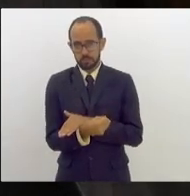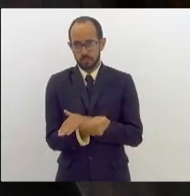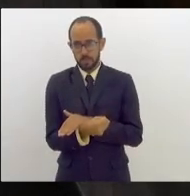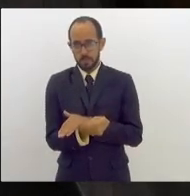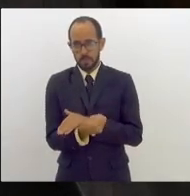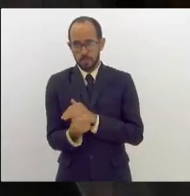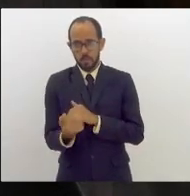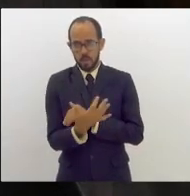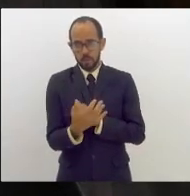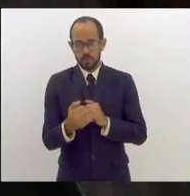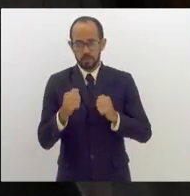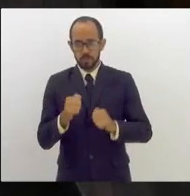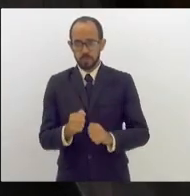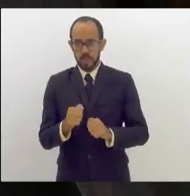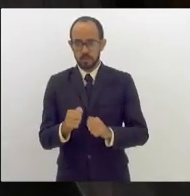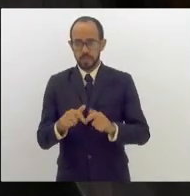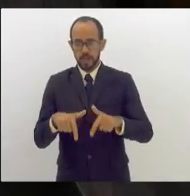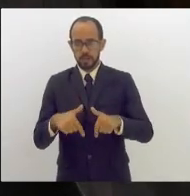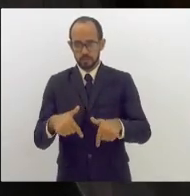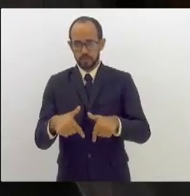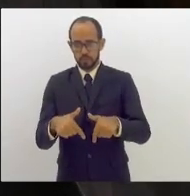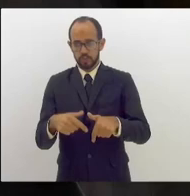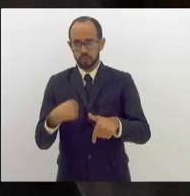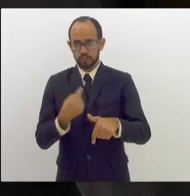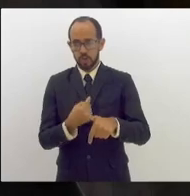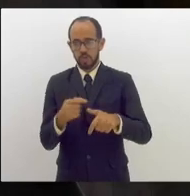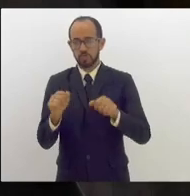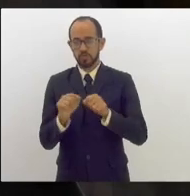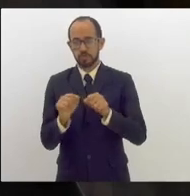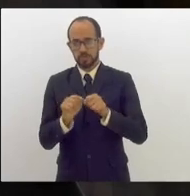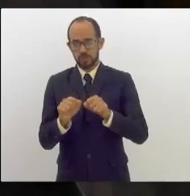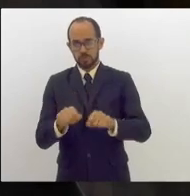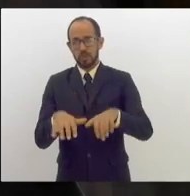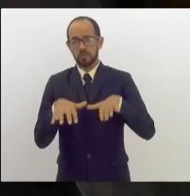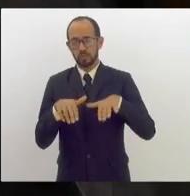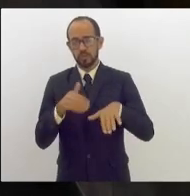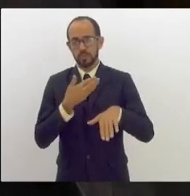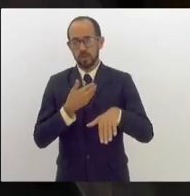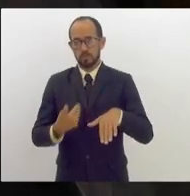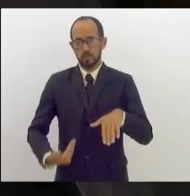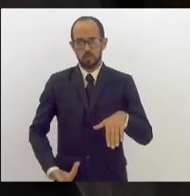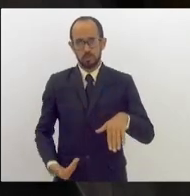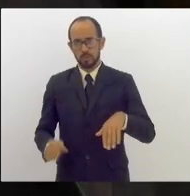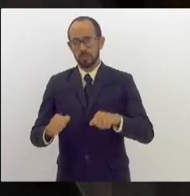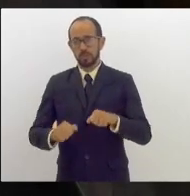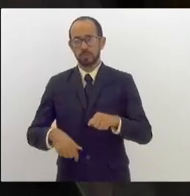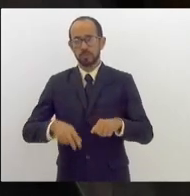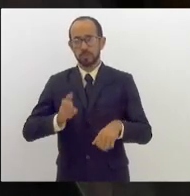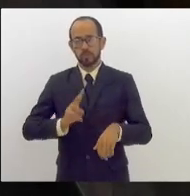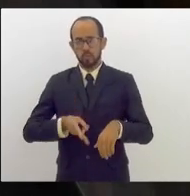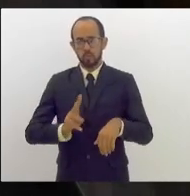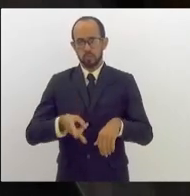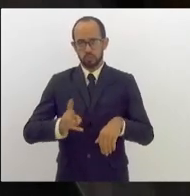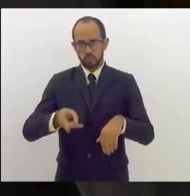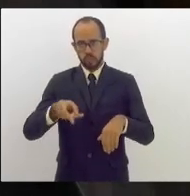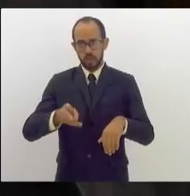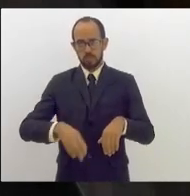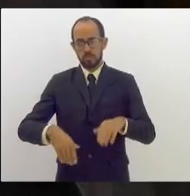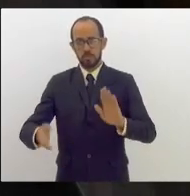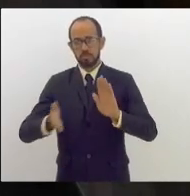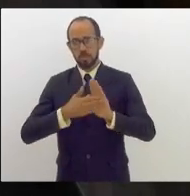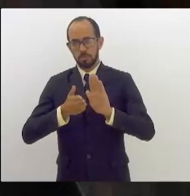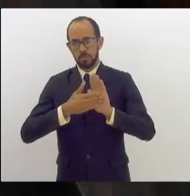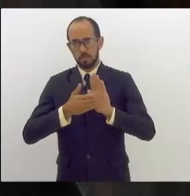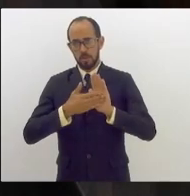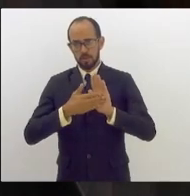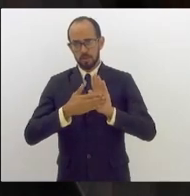agir nós Agimos realizamos a audiência pública e estamos caminhando para uma questão propositiva